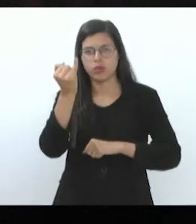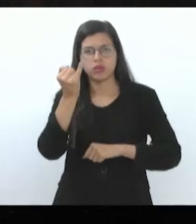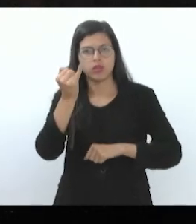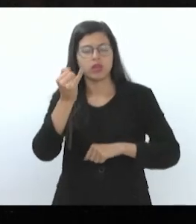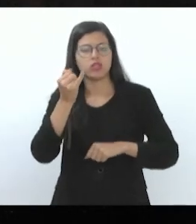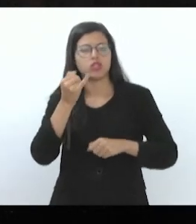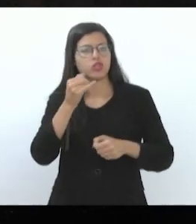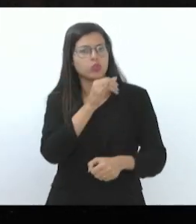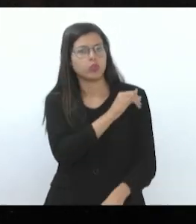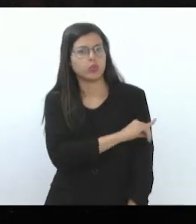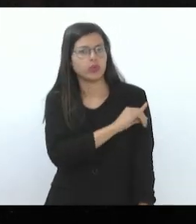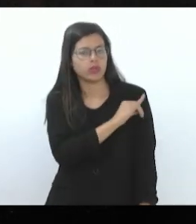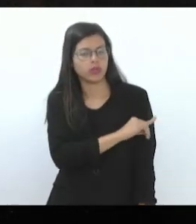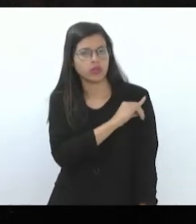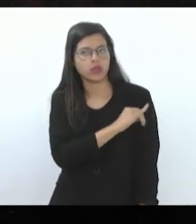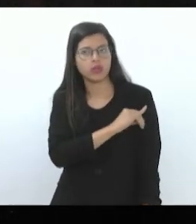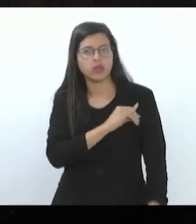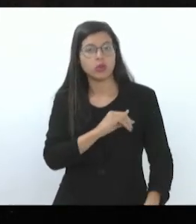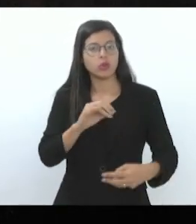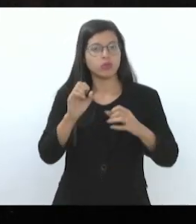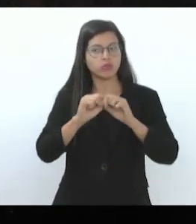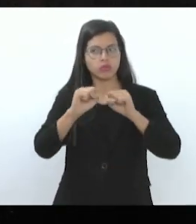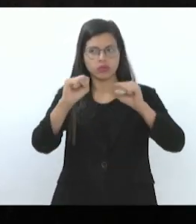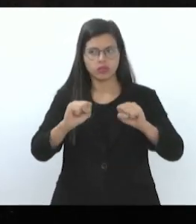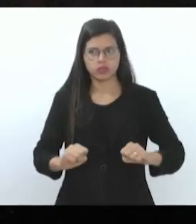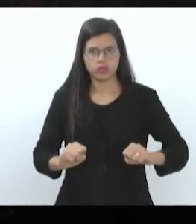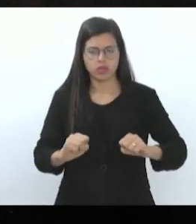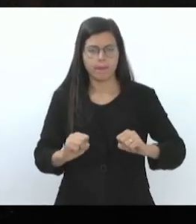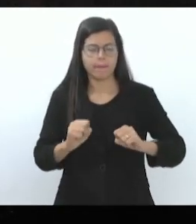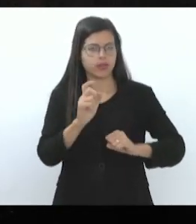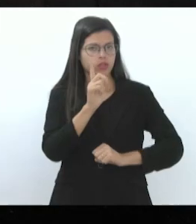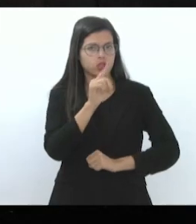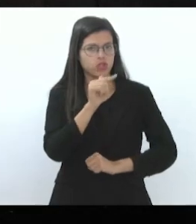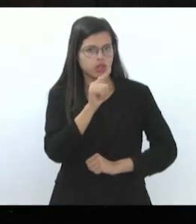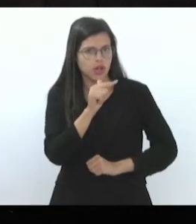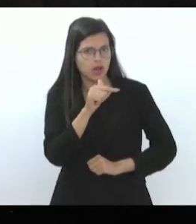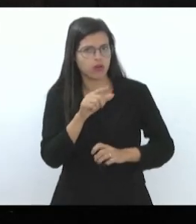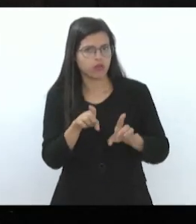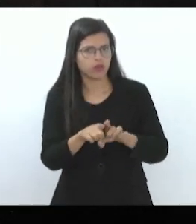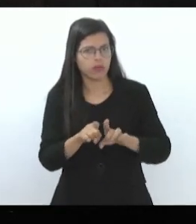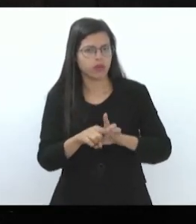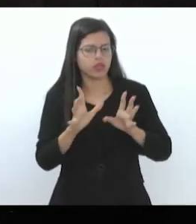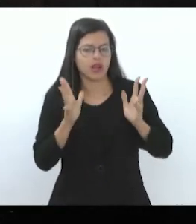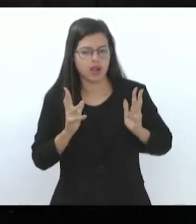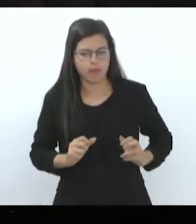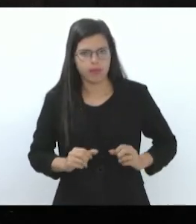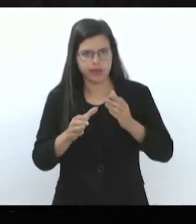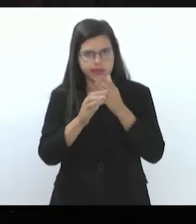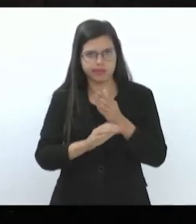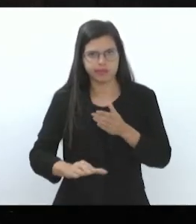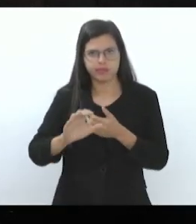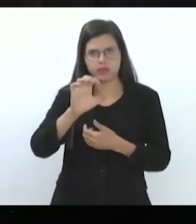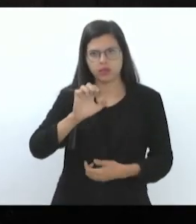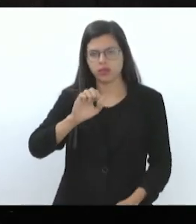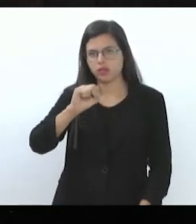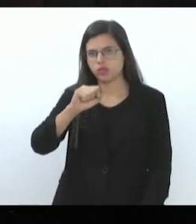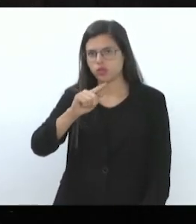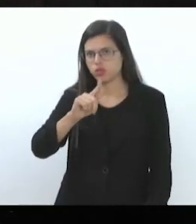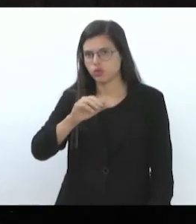do sistema de distribuição de água e esgoto pela Águas do Rio.